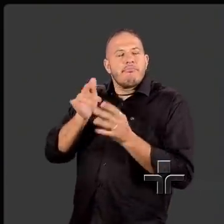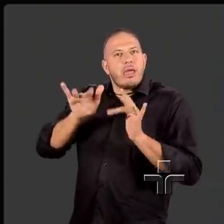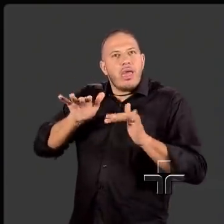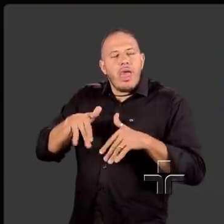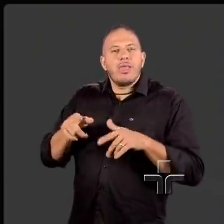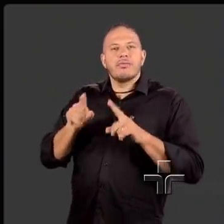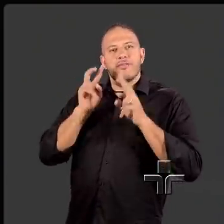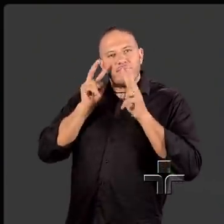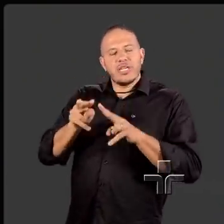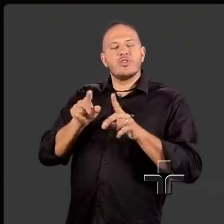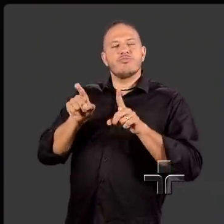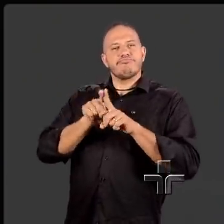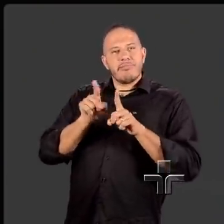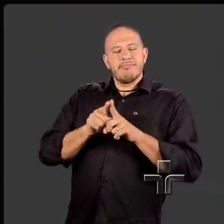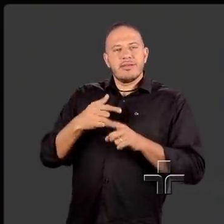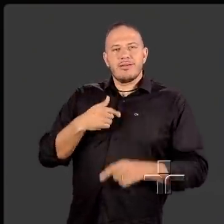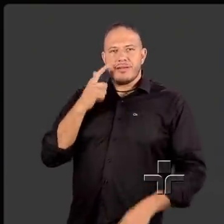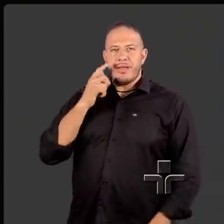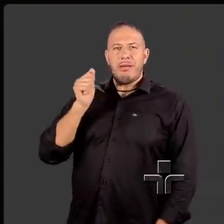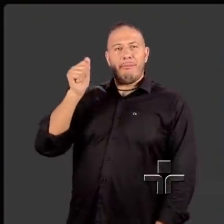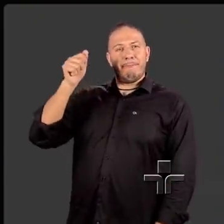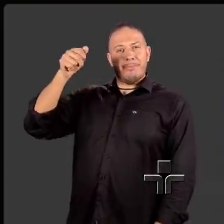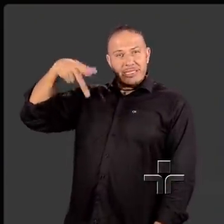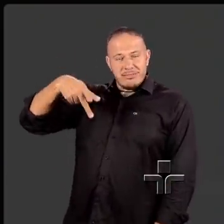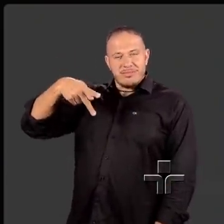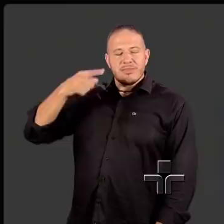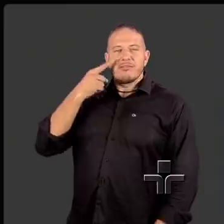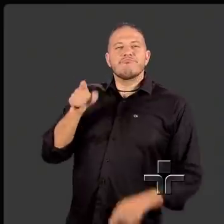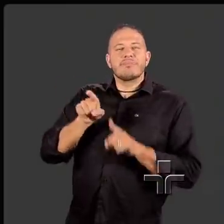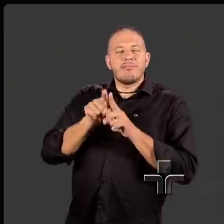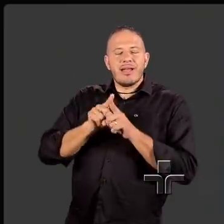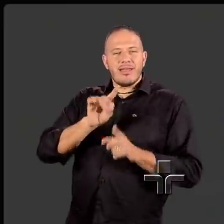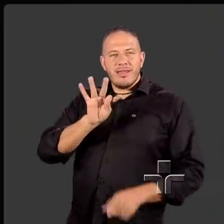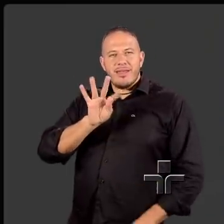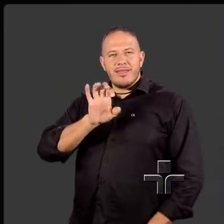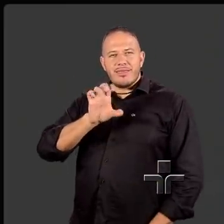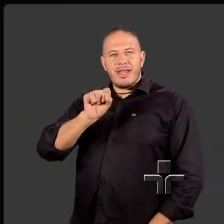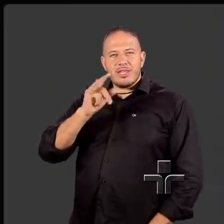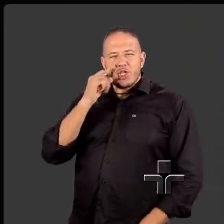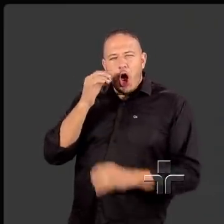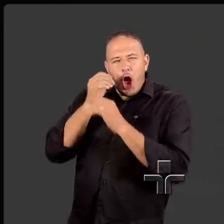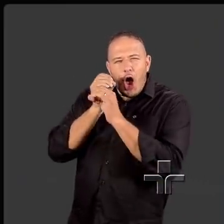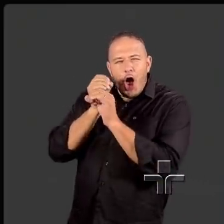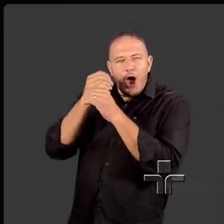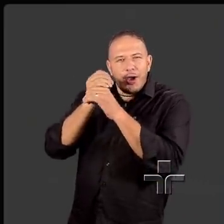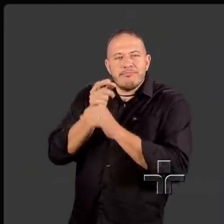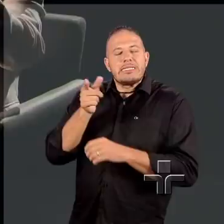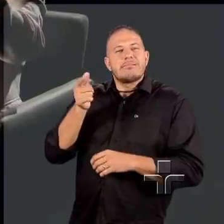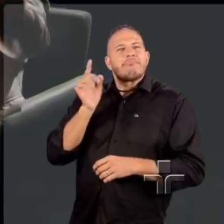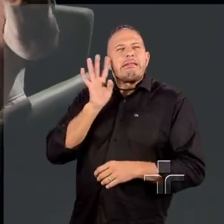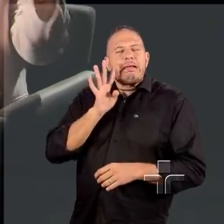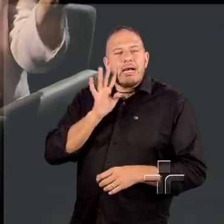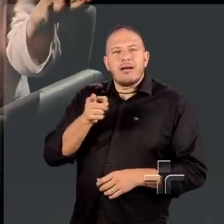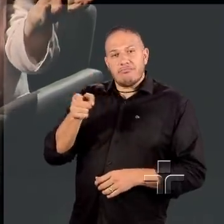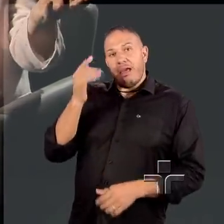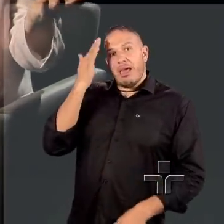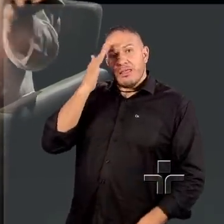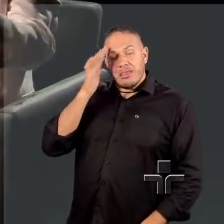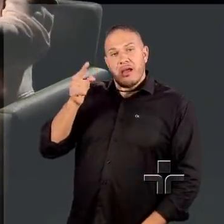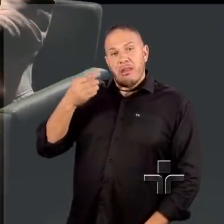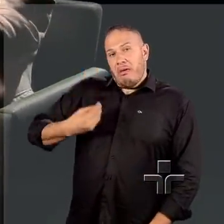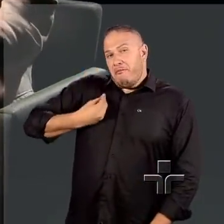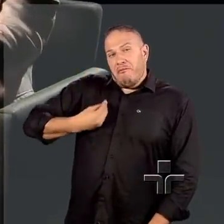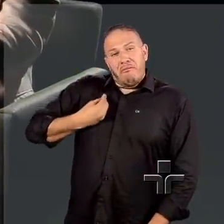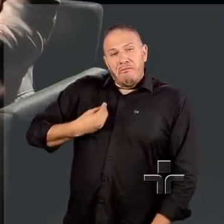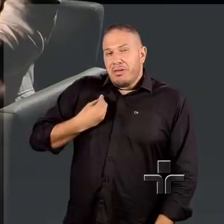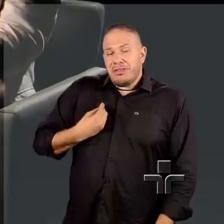aí também a aposentadoria de um telescópio. É legal saber, né, entender que eles têm vida, como